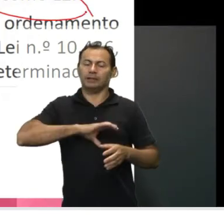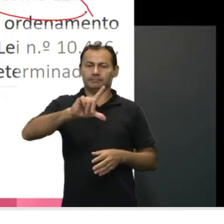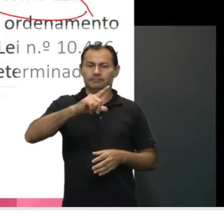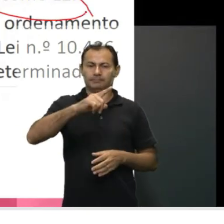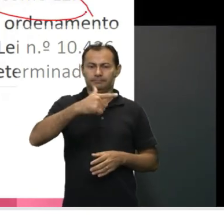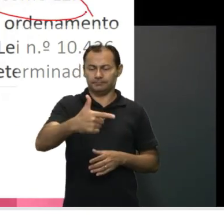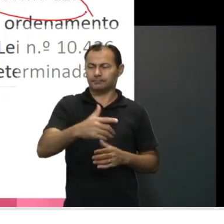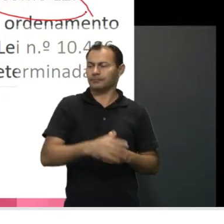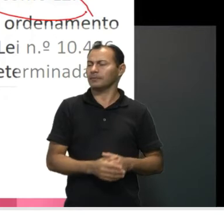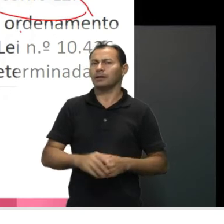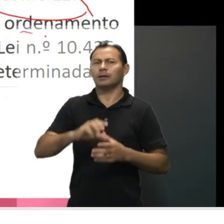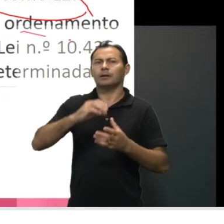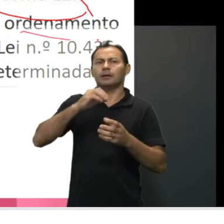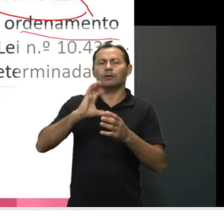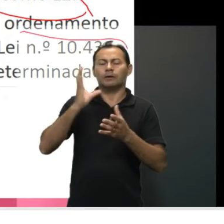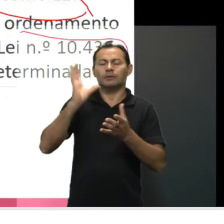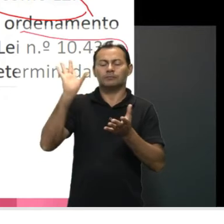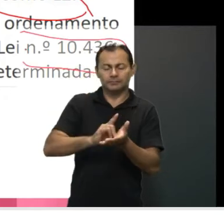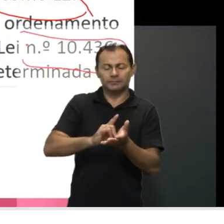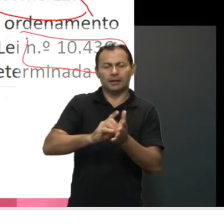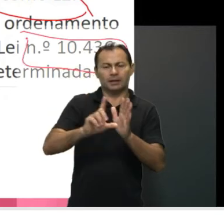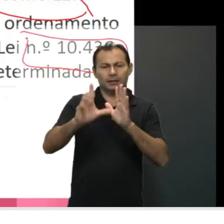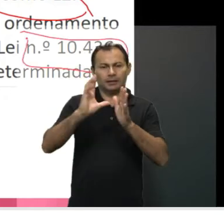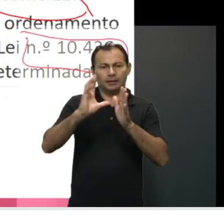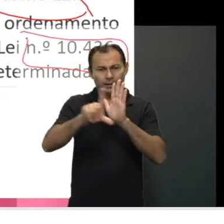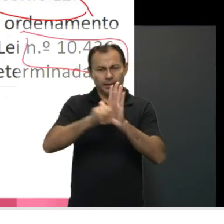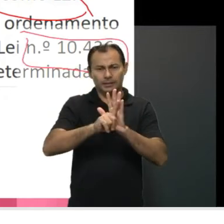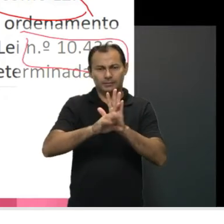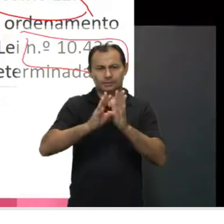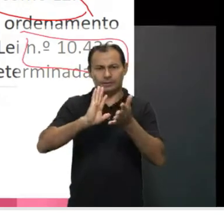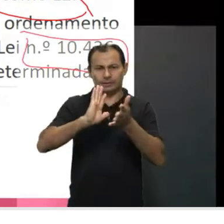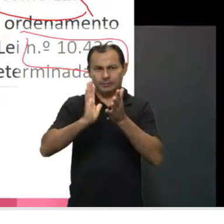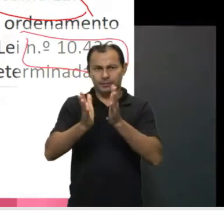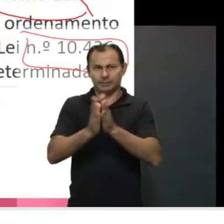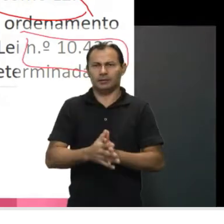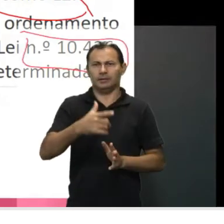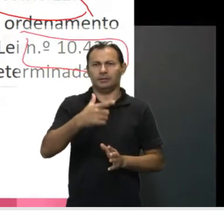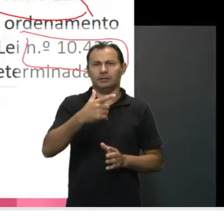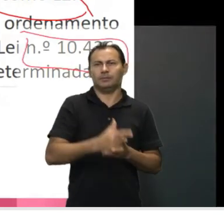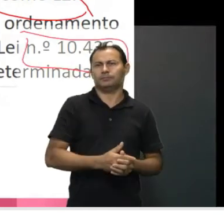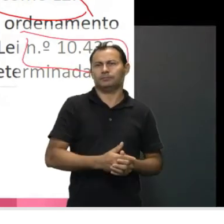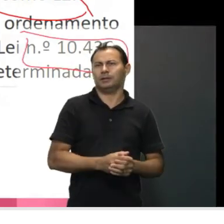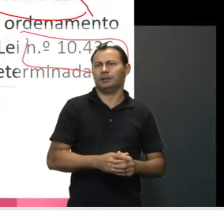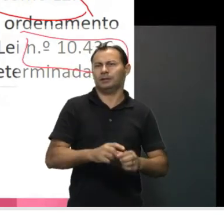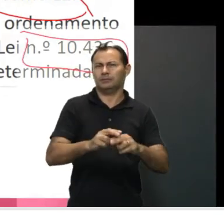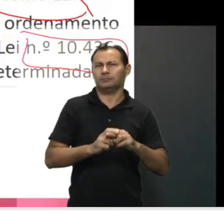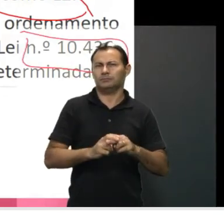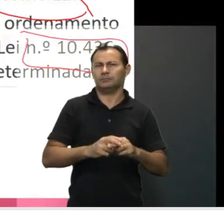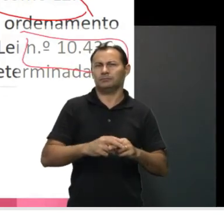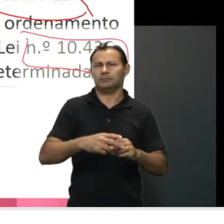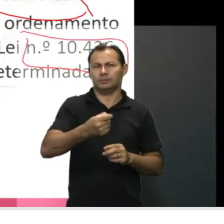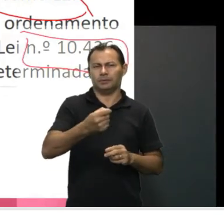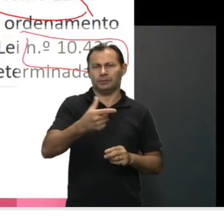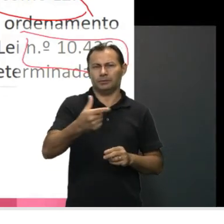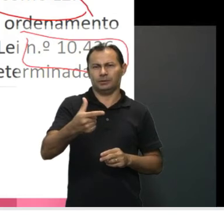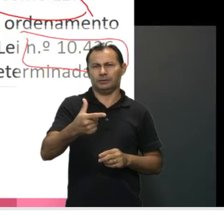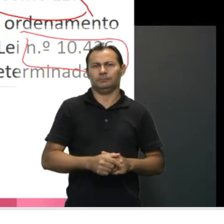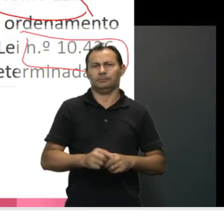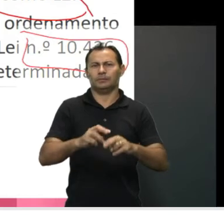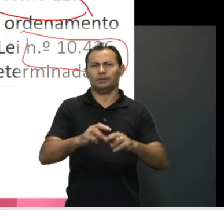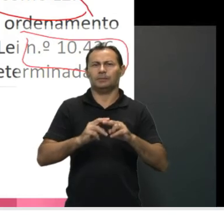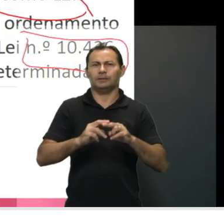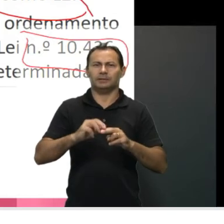10.436 de 2002 e ela foi regulamentada pelo Decreto 5.626 de